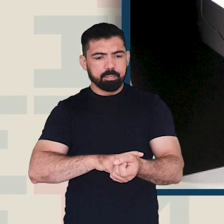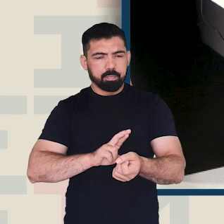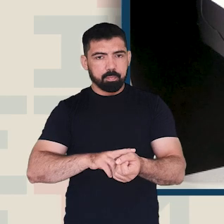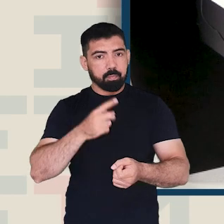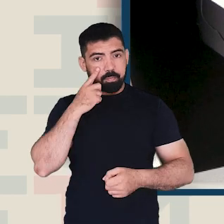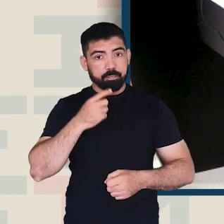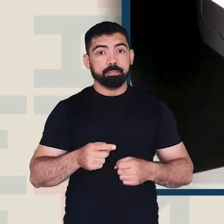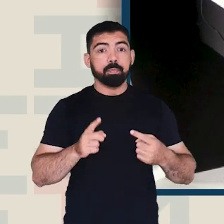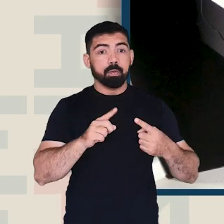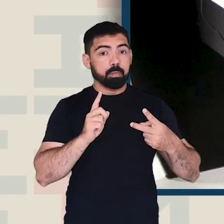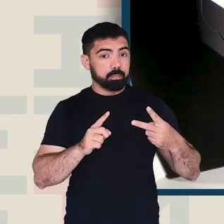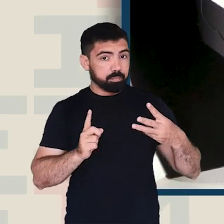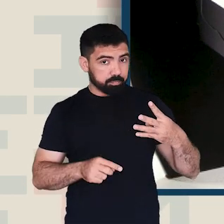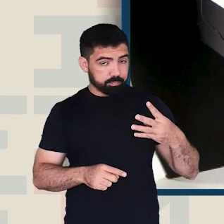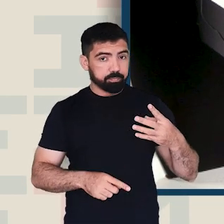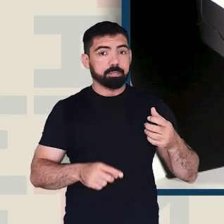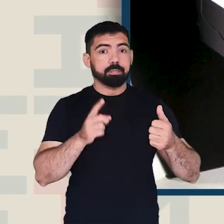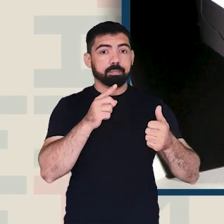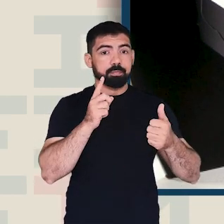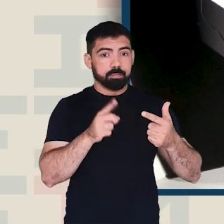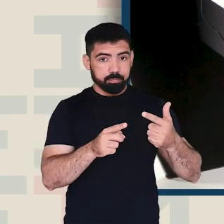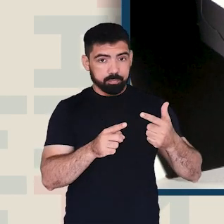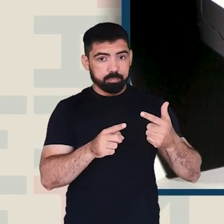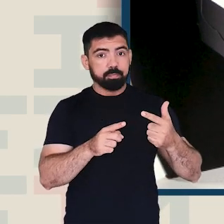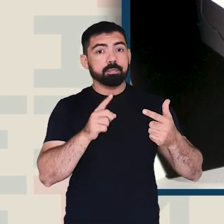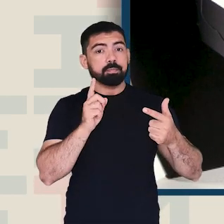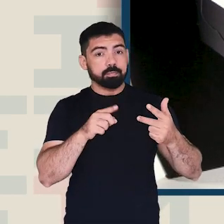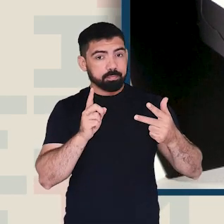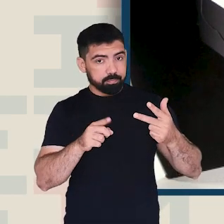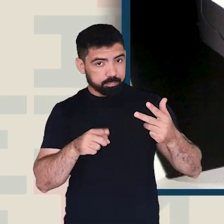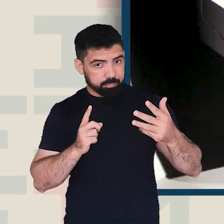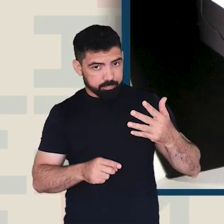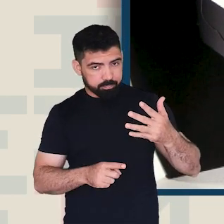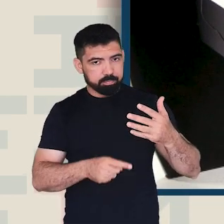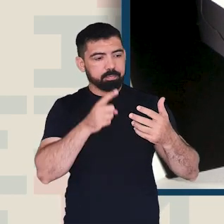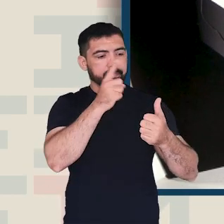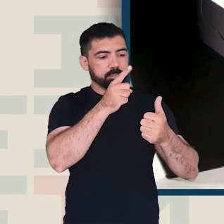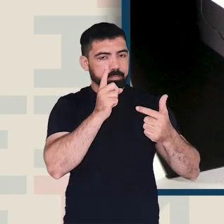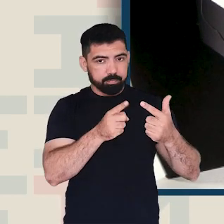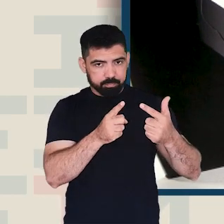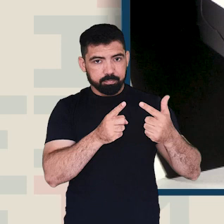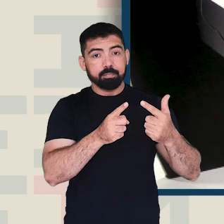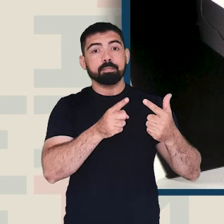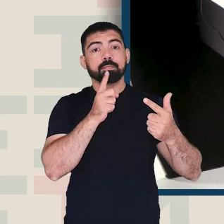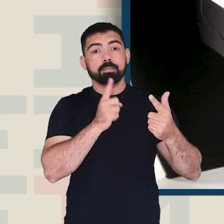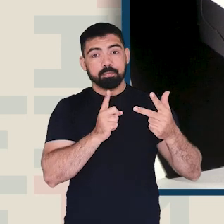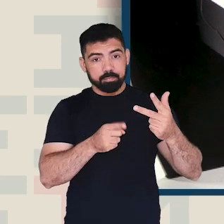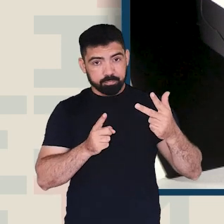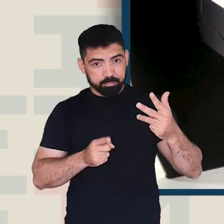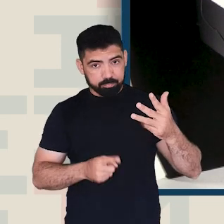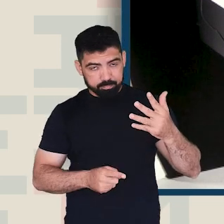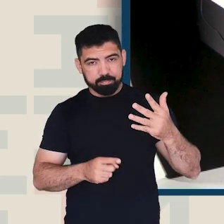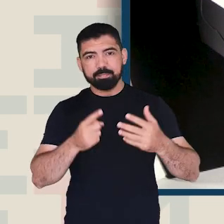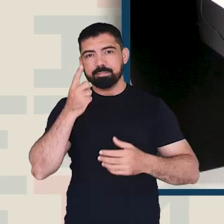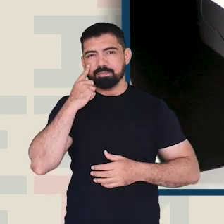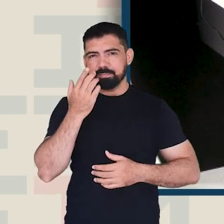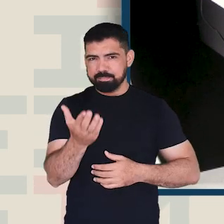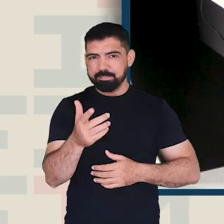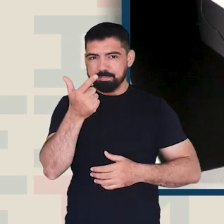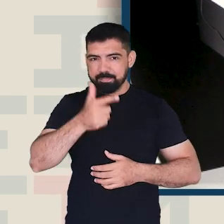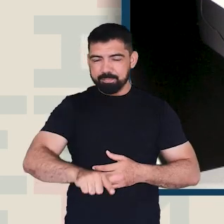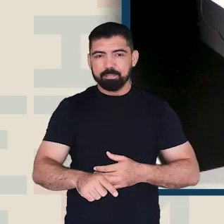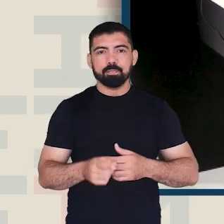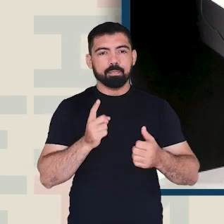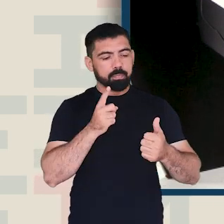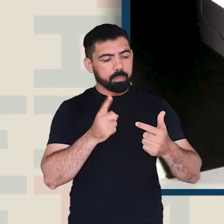pom, pá, pá, pá, pá, pá, pá, pá, pá, pá. E eu estou repetindo isso aqui. Então, se eu